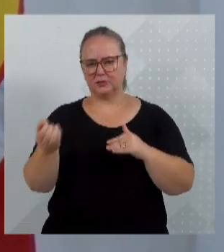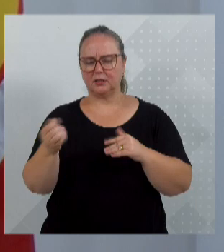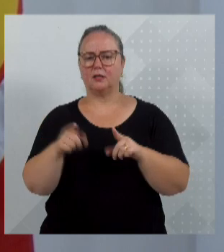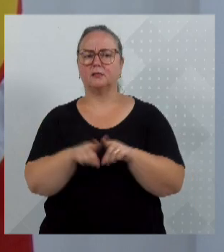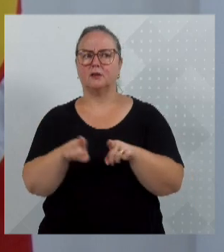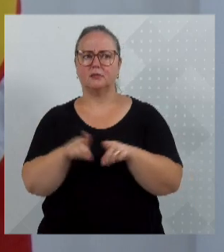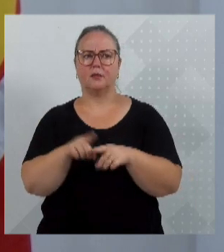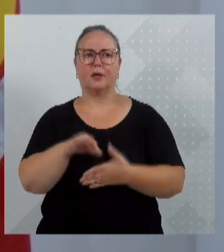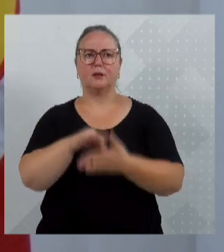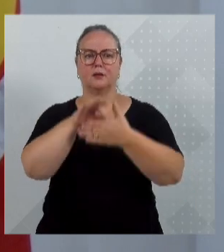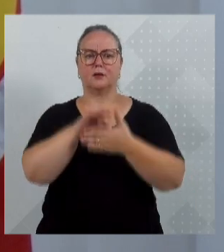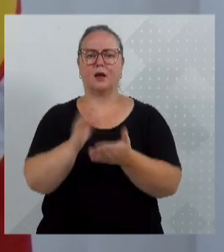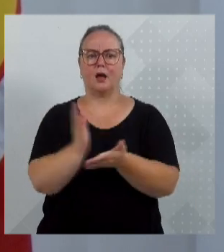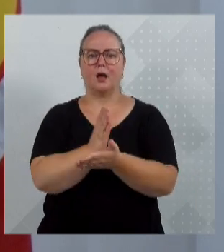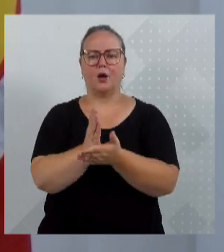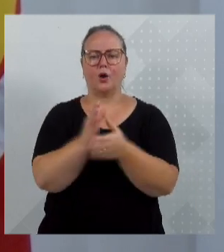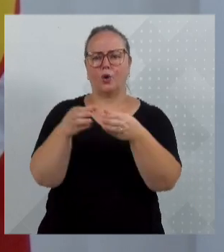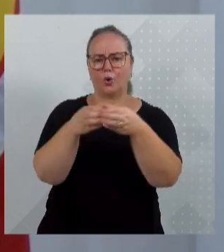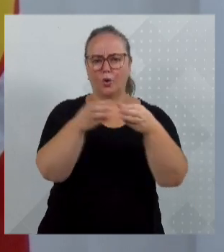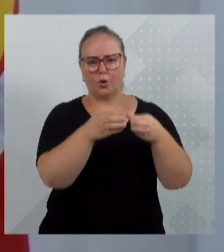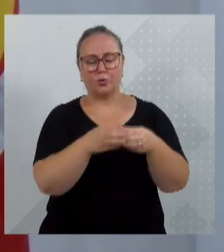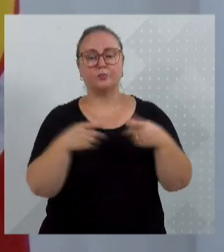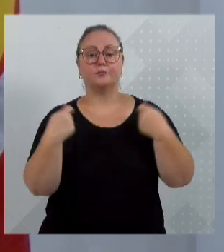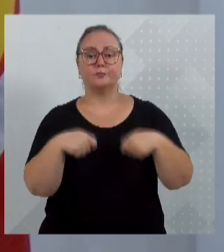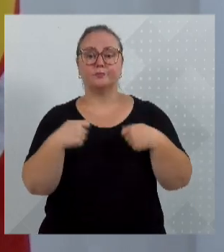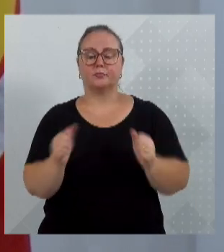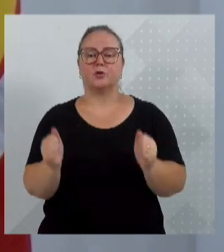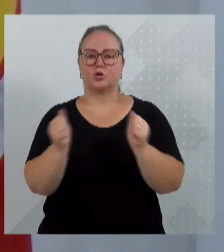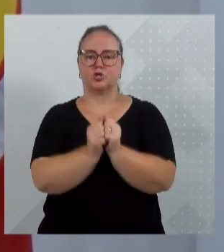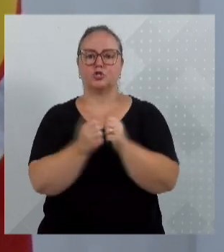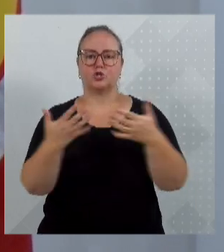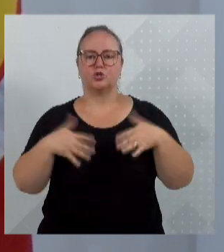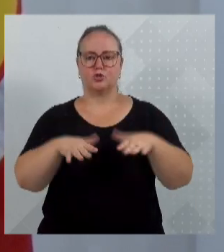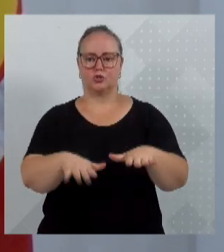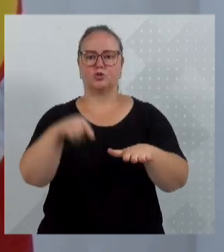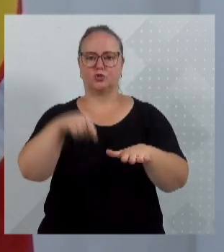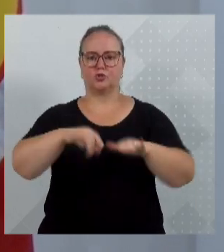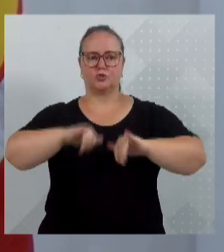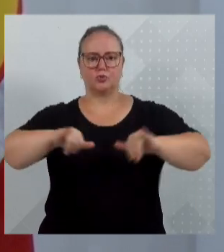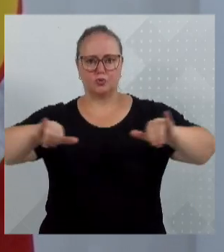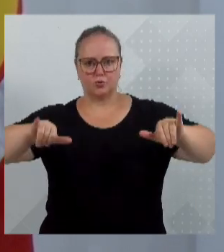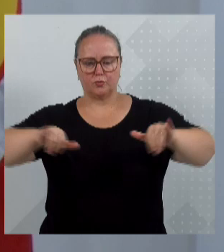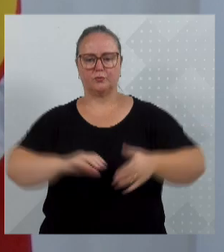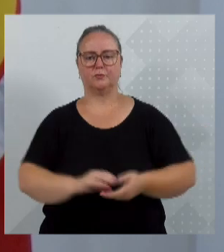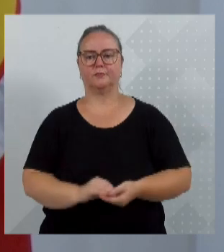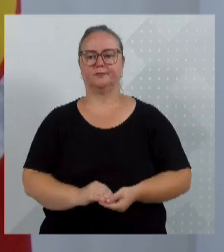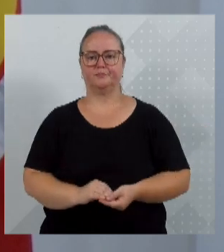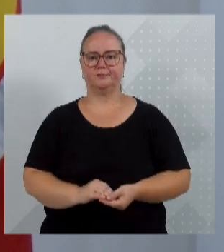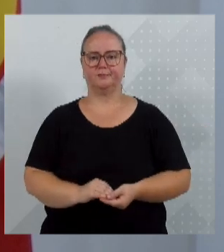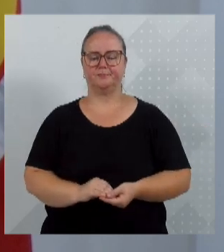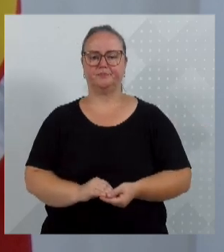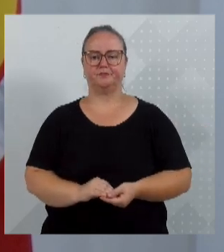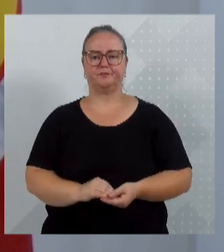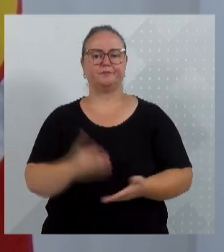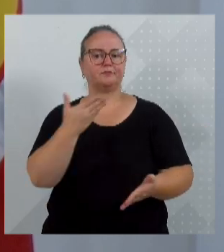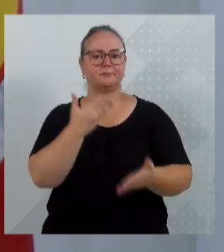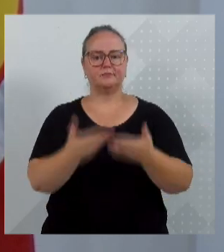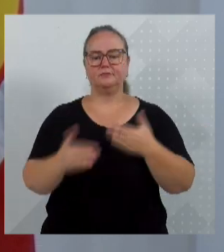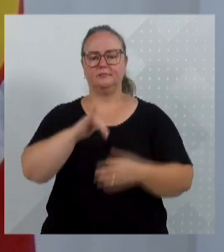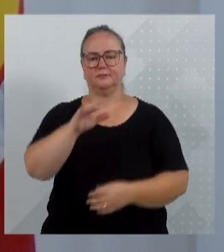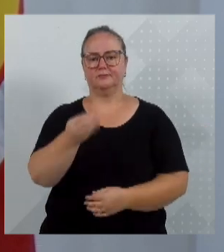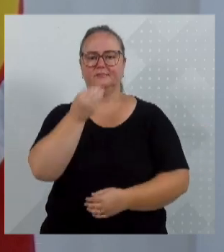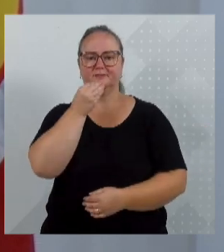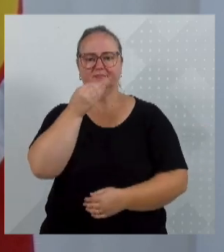que também têm a necessidade de estar inclusos nessa campanha. Então, não percam nesse sábado a